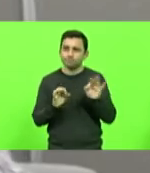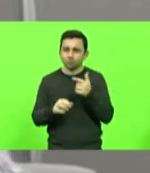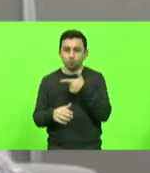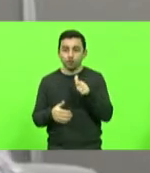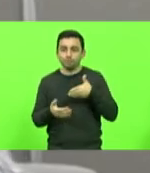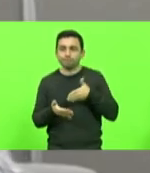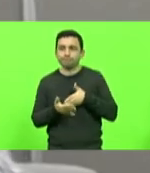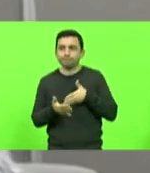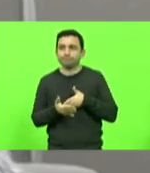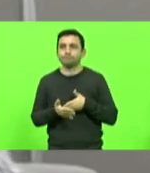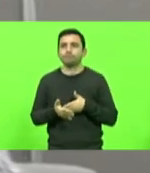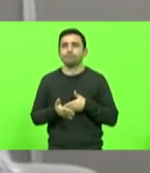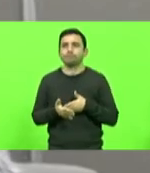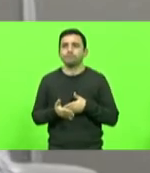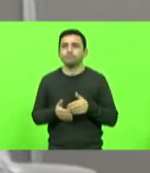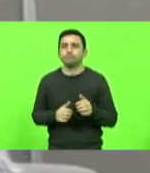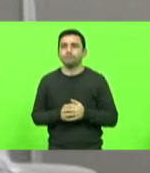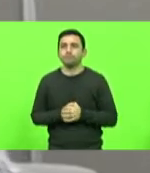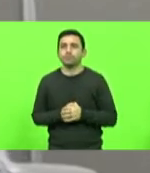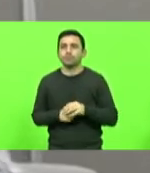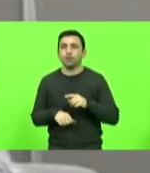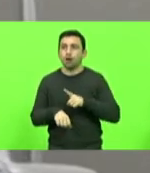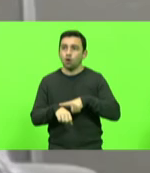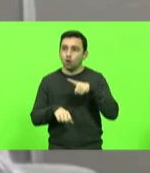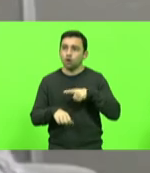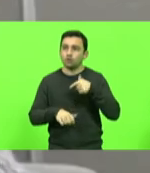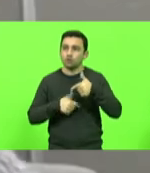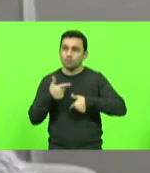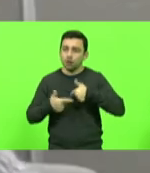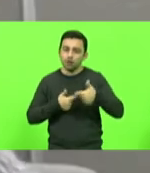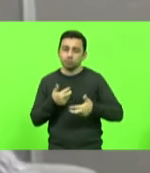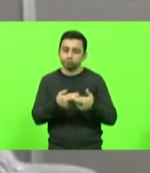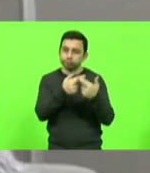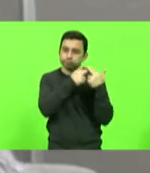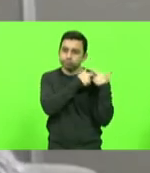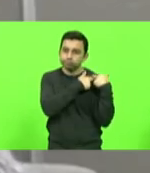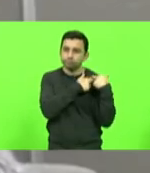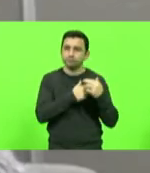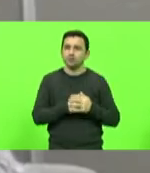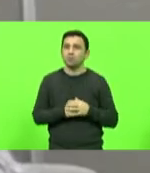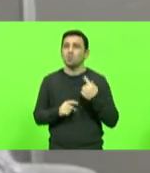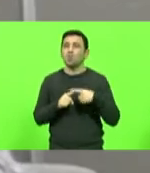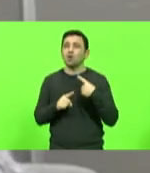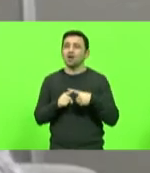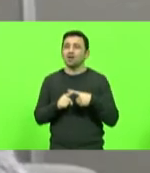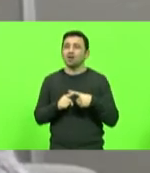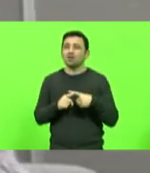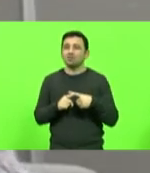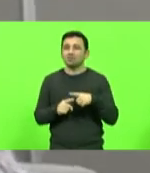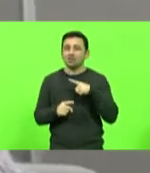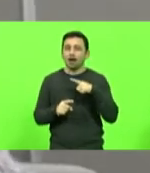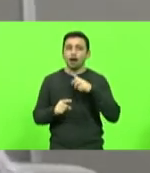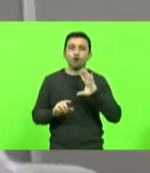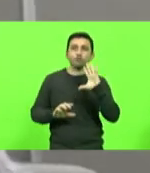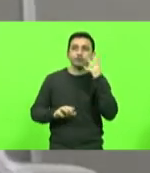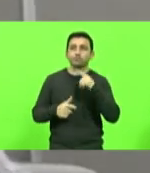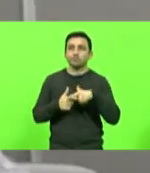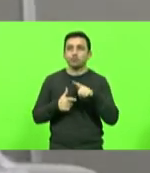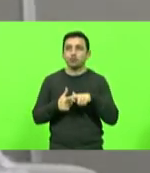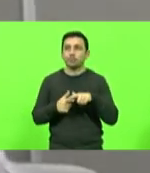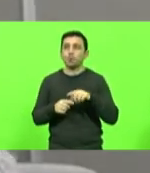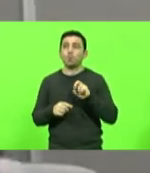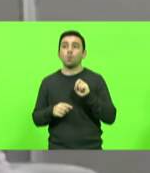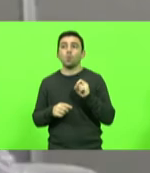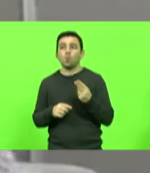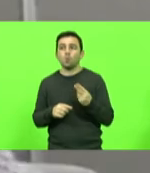interferência na execução das suas funções. Porque situação diversa, ou mesmo a implementação de serviços